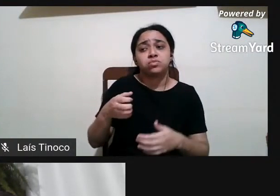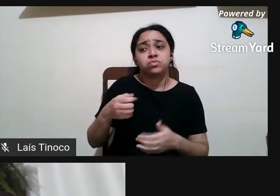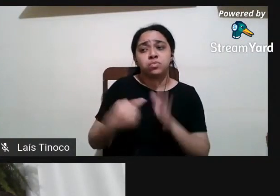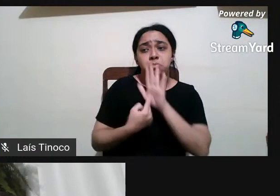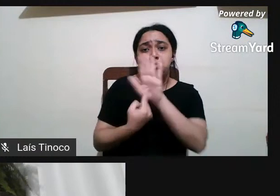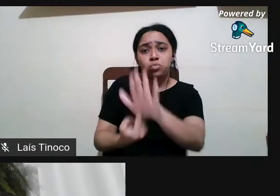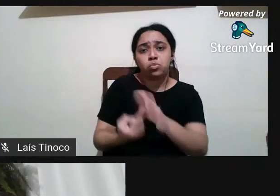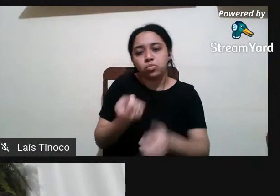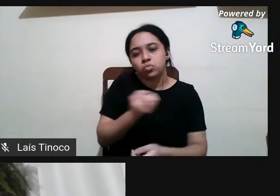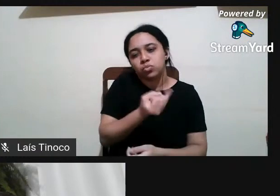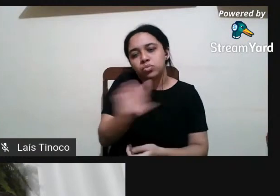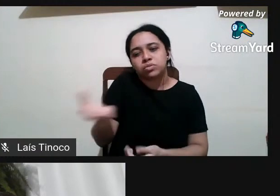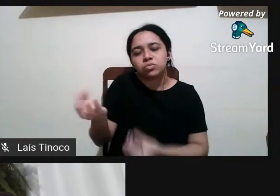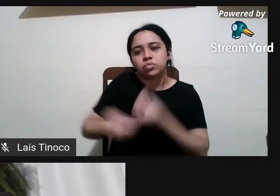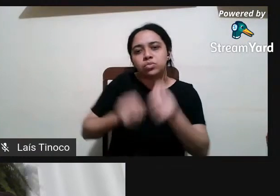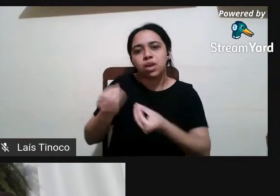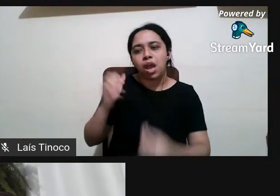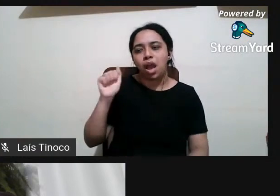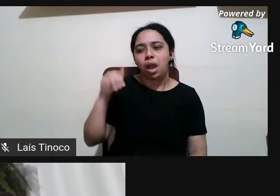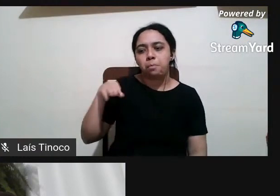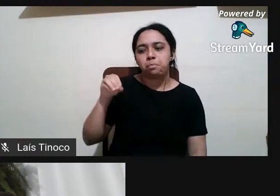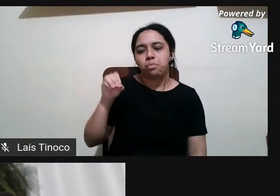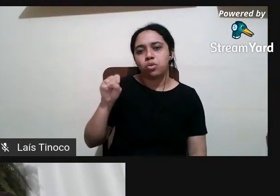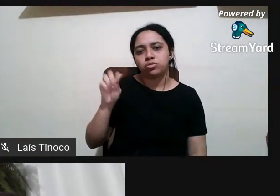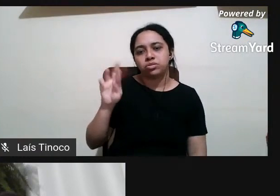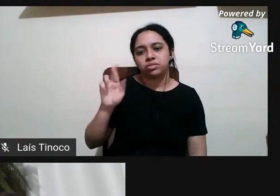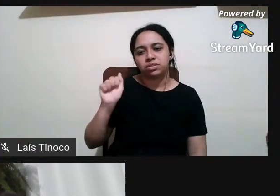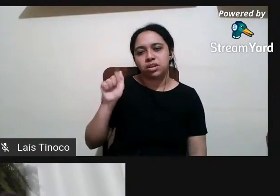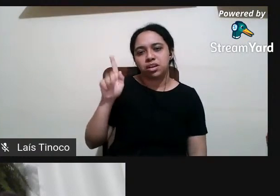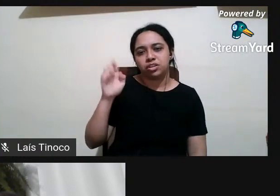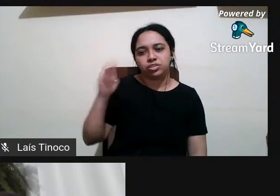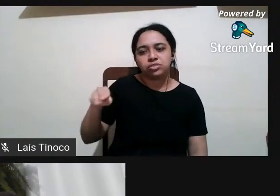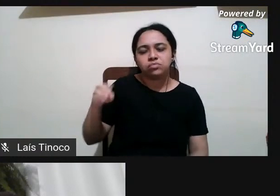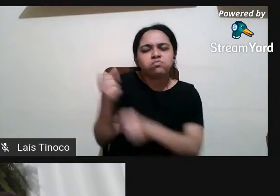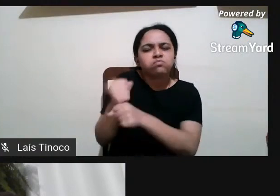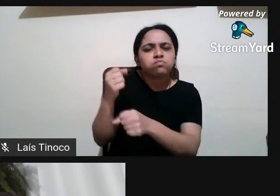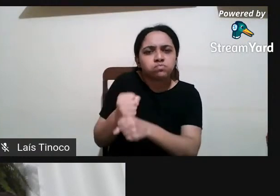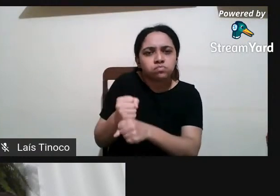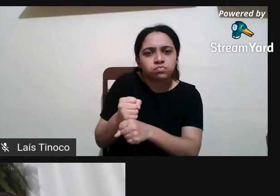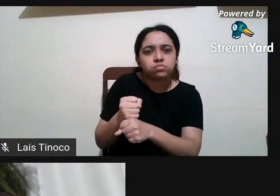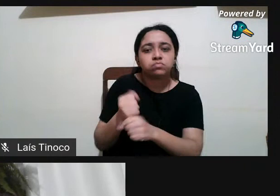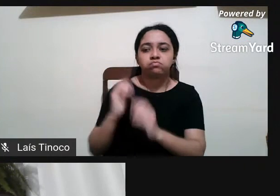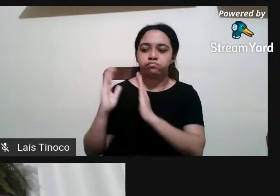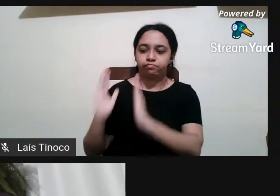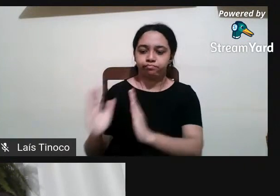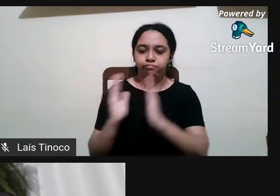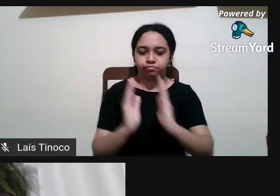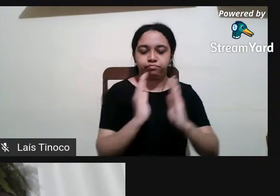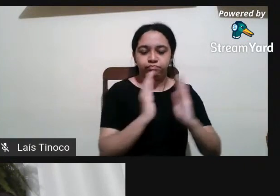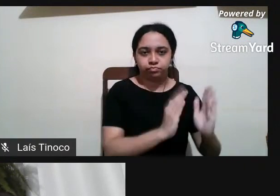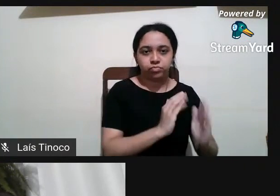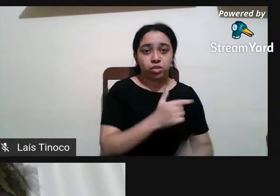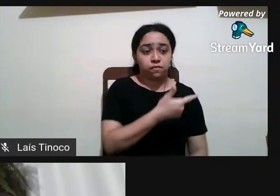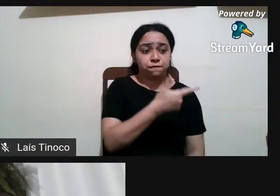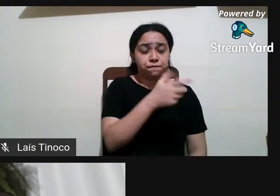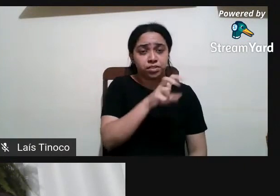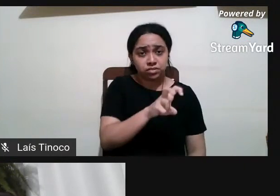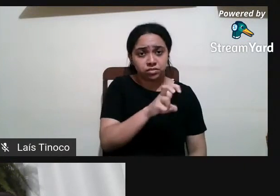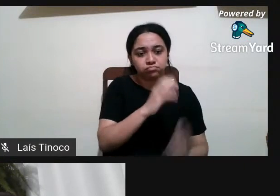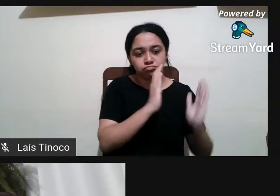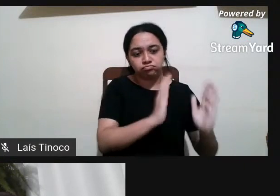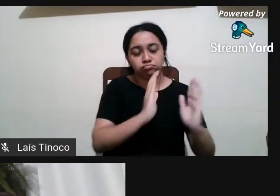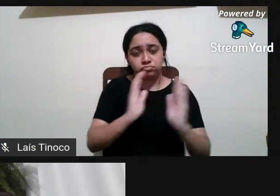nosso delineamento, nós estipulamos muito uma quantidade semelhante nos períodos amostrais, de 25, e fizemos